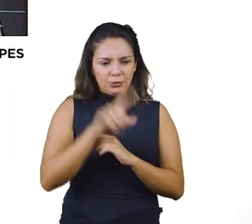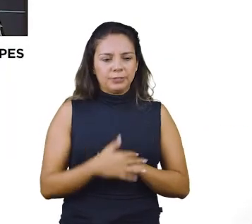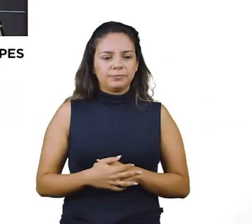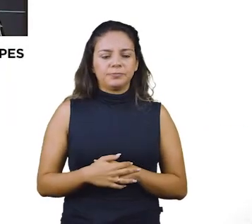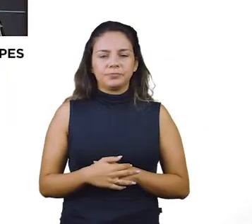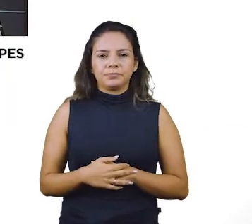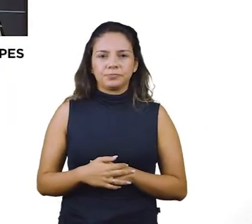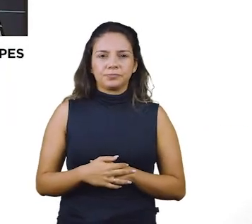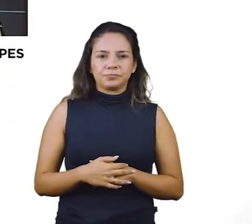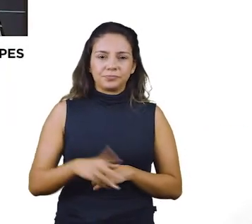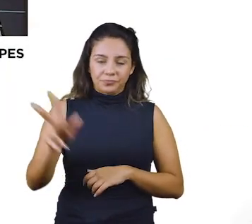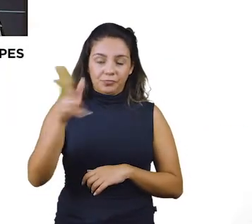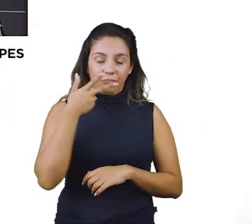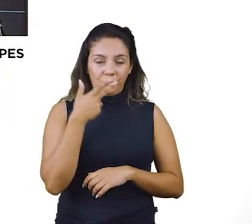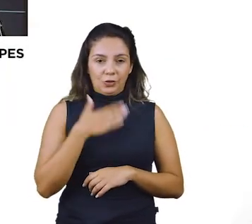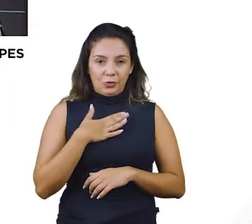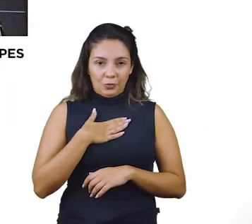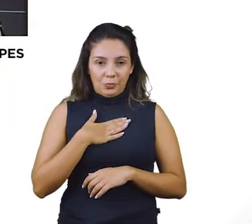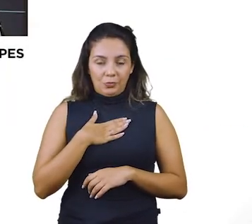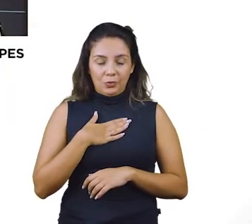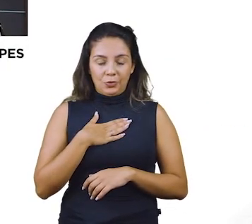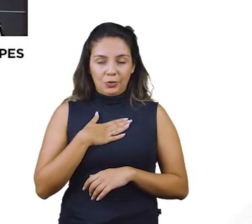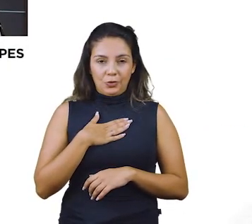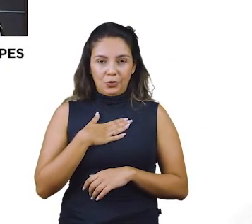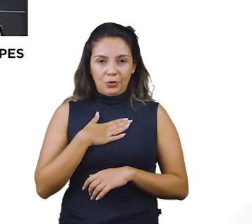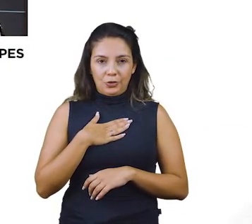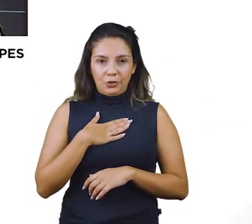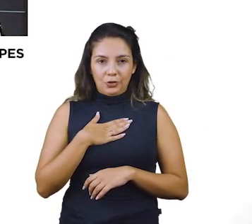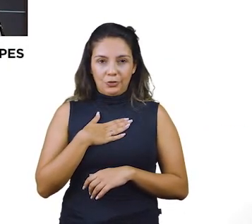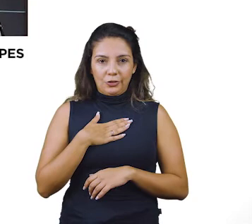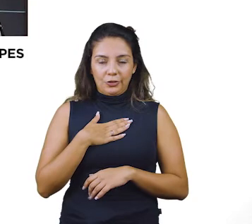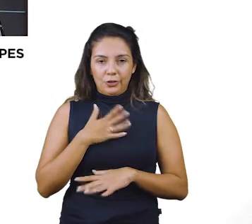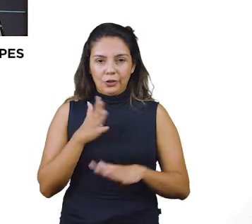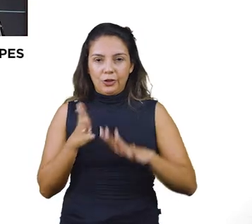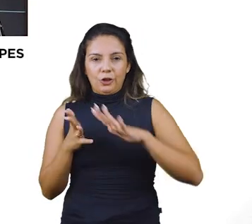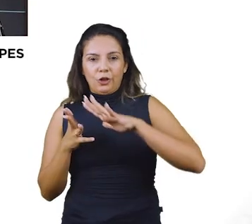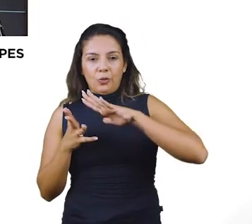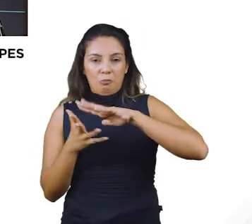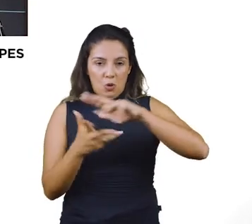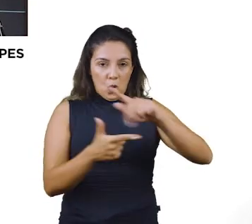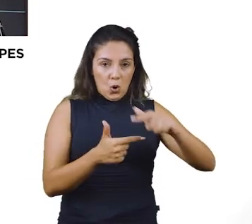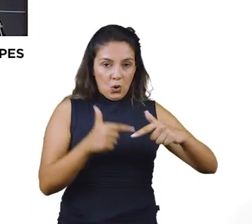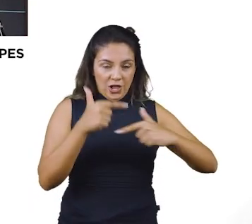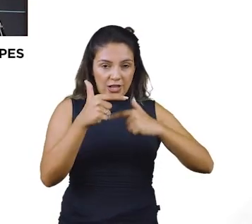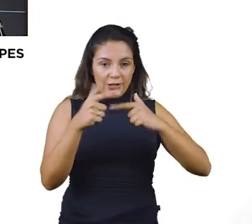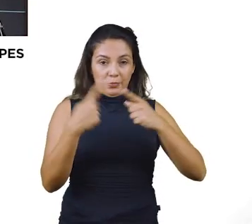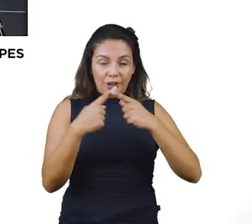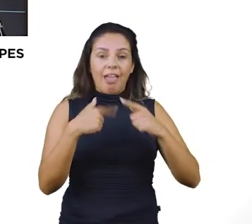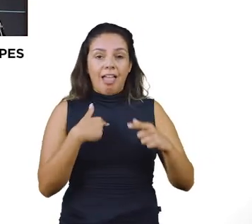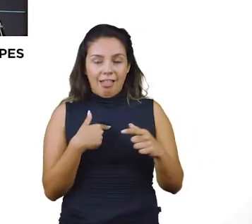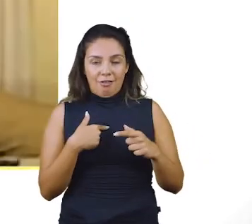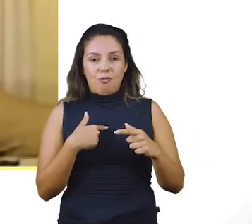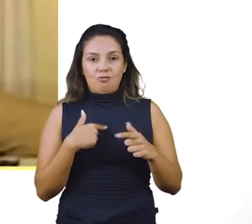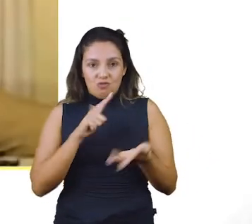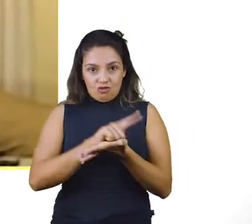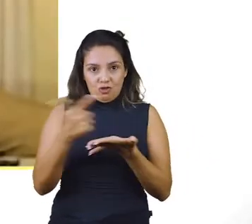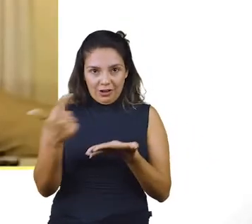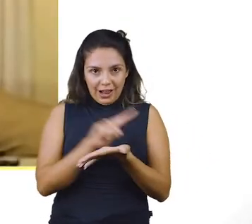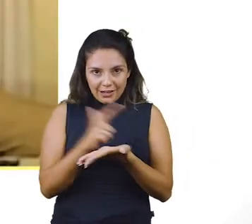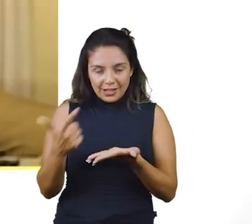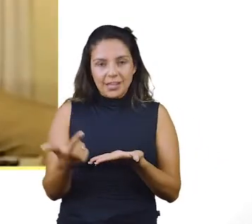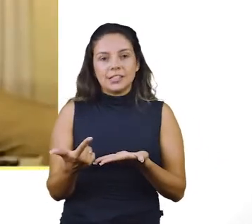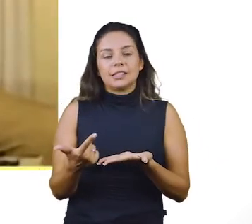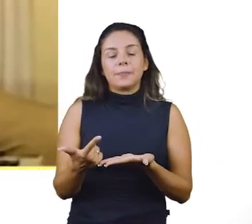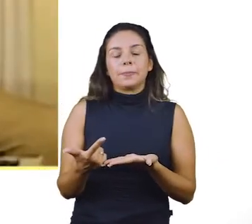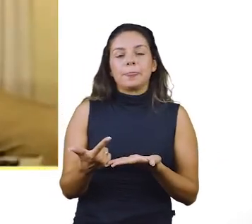Eu gosto muito de trabalhar o texto de TV. Eu acho que o texto de TV, trabalhar o jornalismo, a literatura,